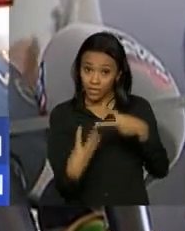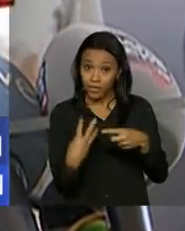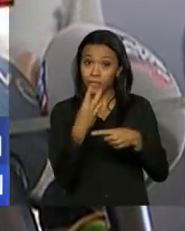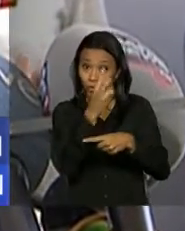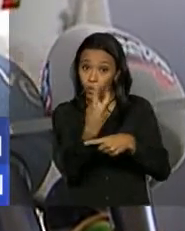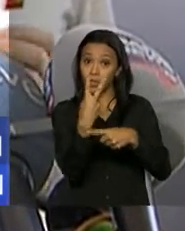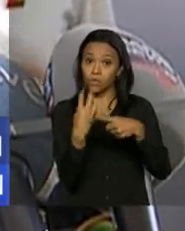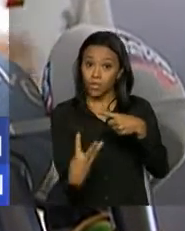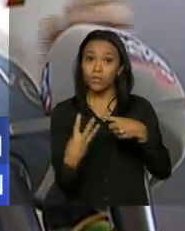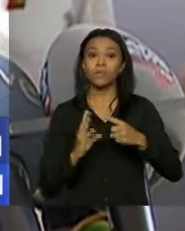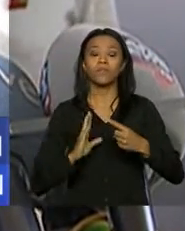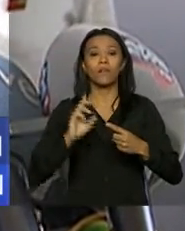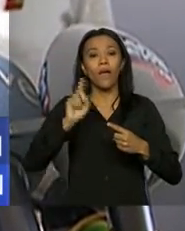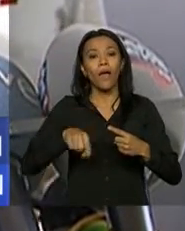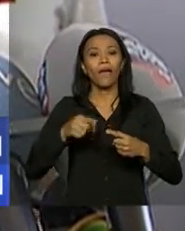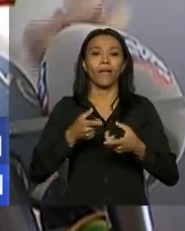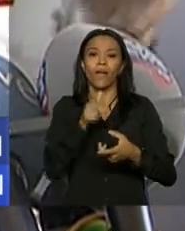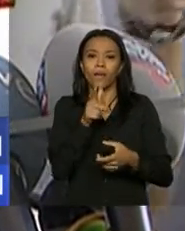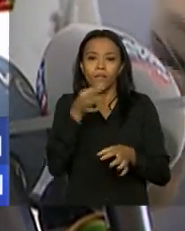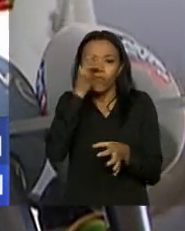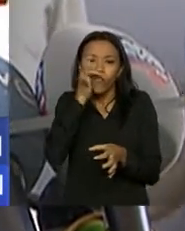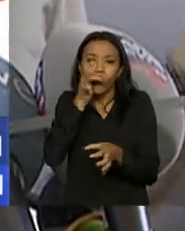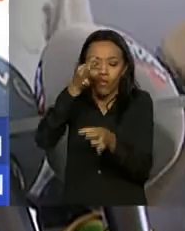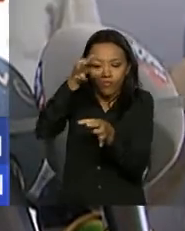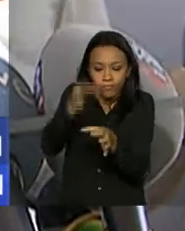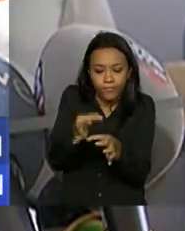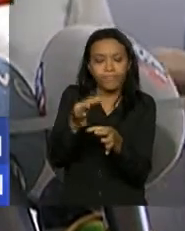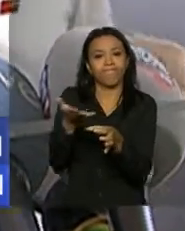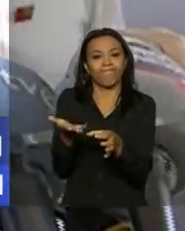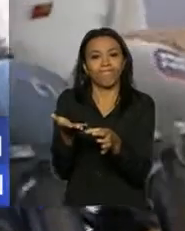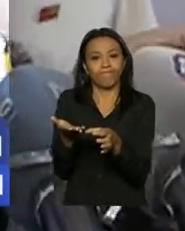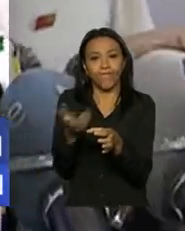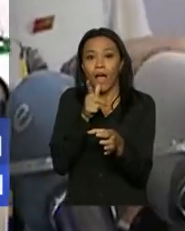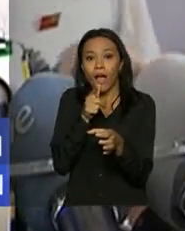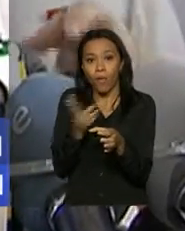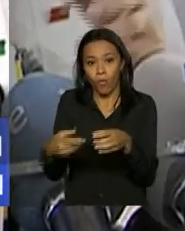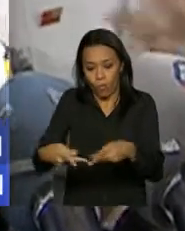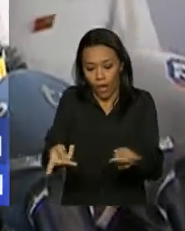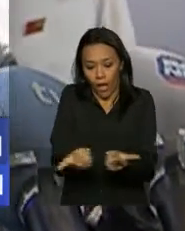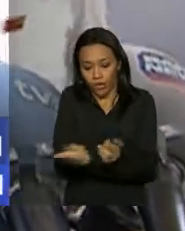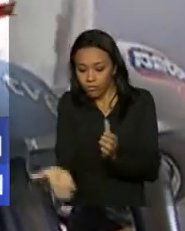criadouros, que são os vasos, um material qualquer que fique